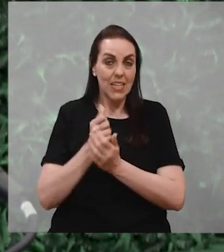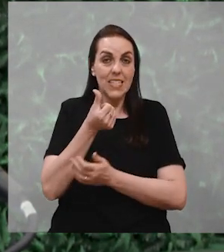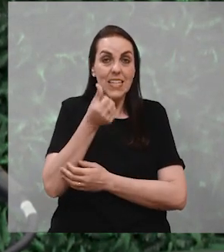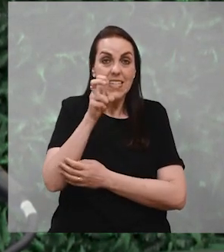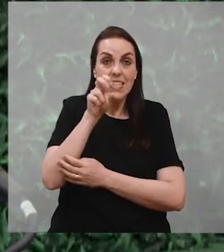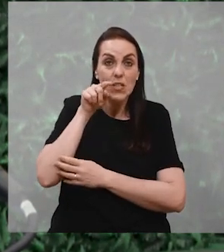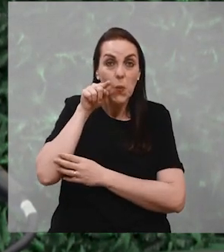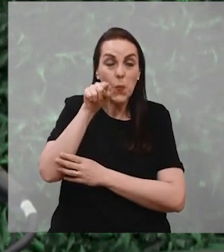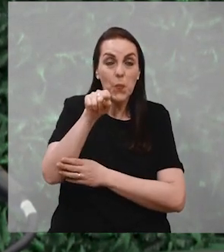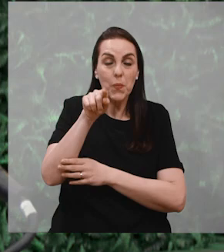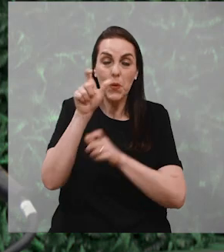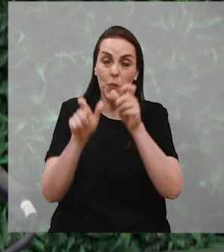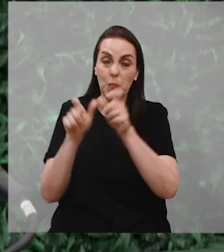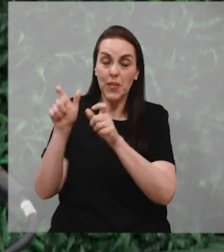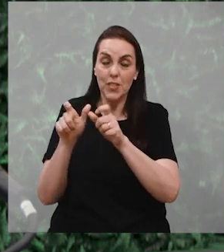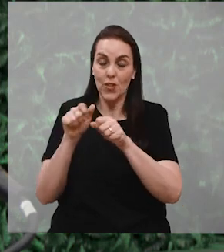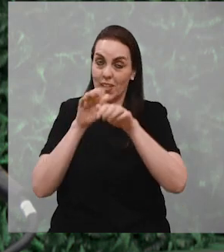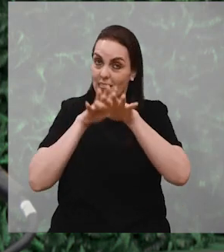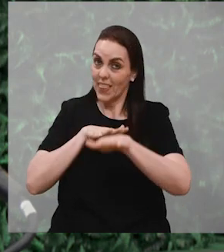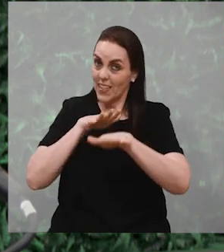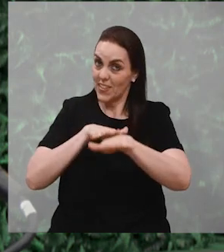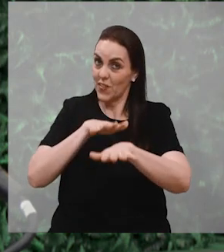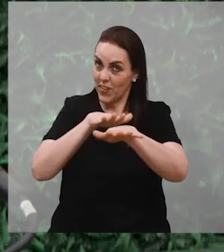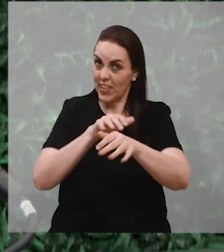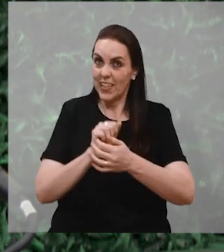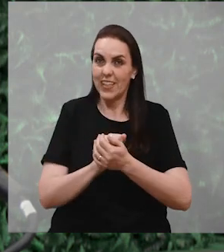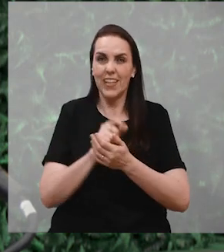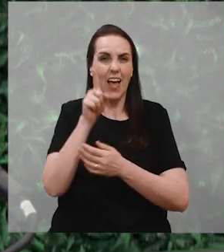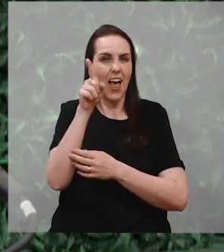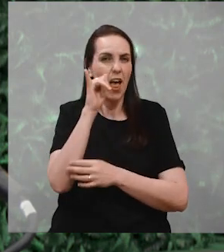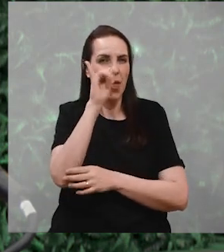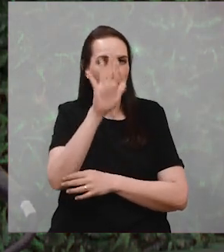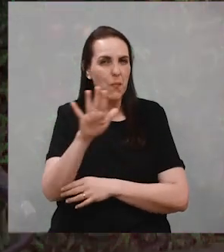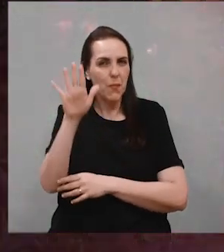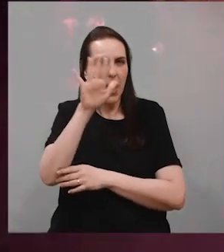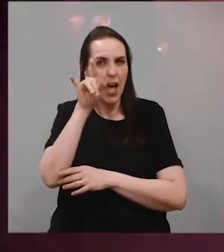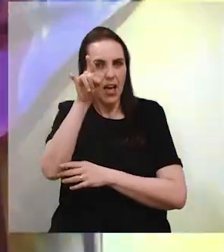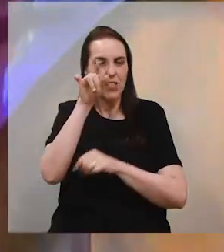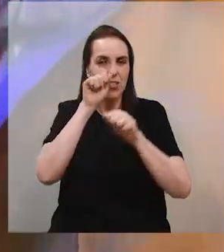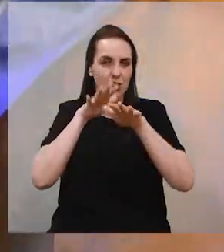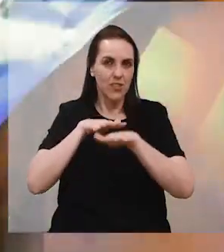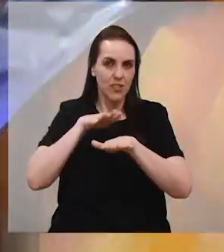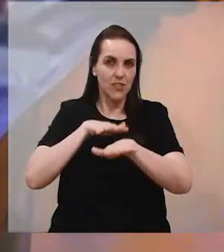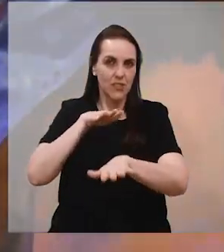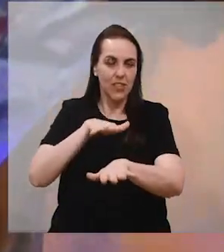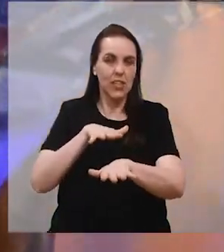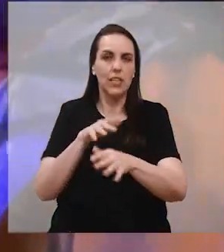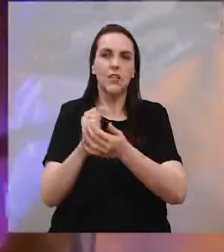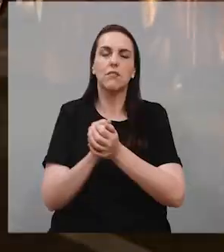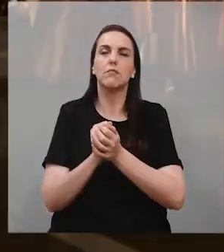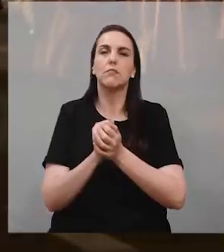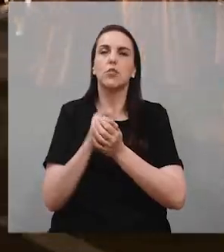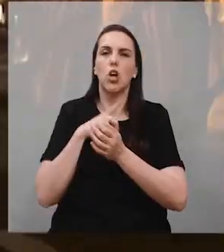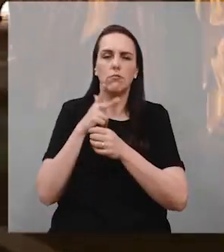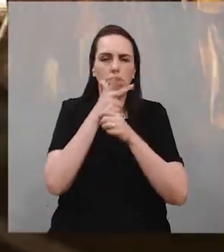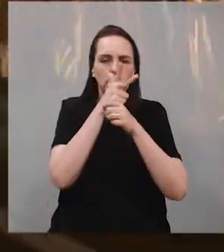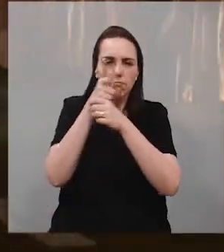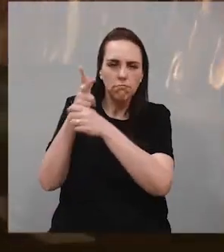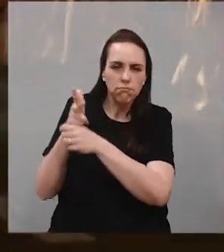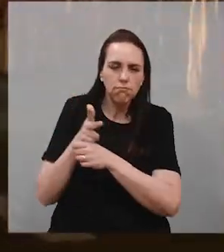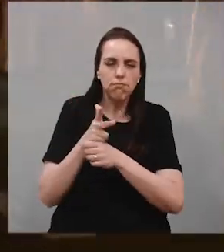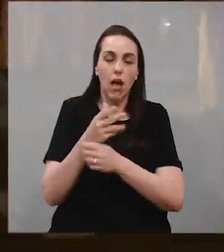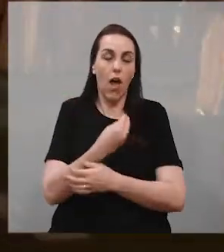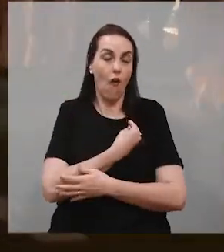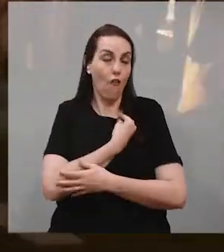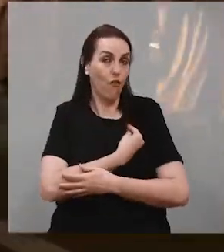65 mil pessoas só no desfile cênico. E aí a gente confere imagens aí do desfile, a gente cobriu,